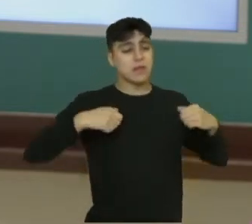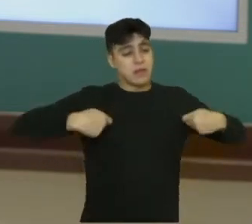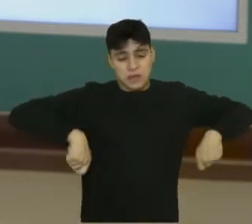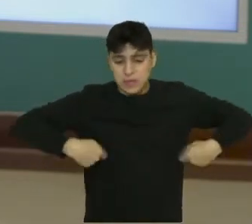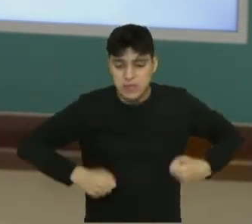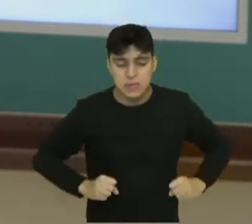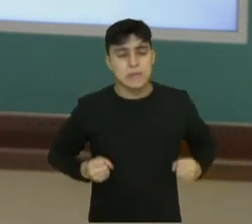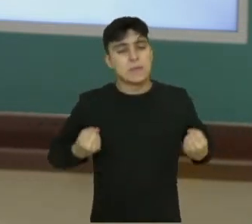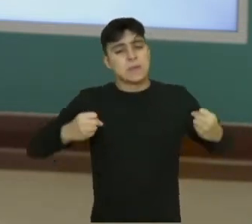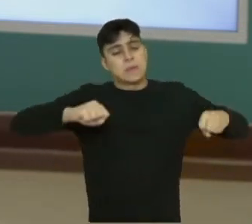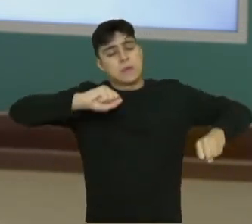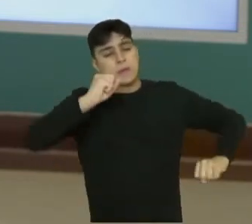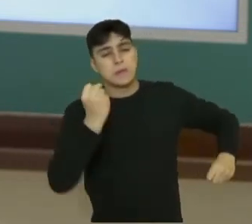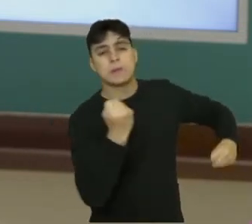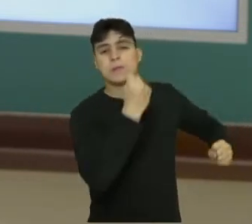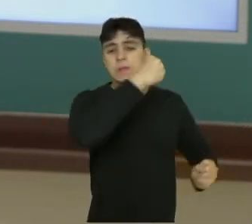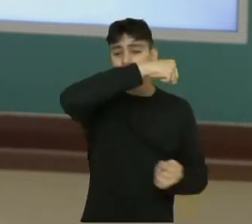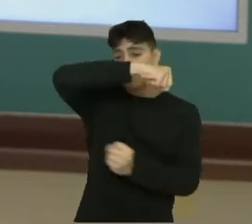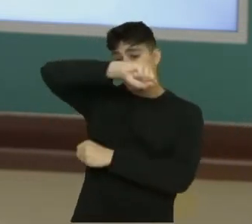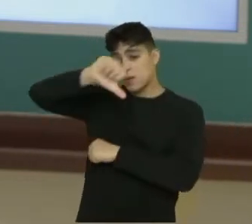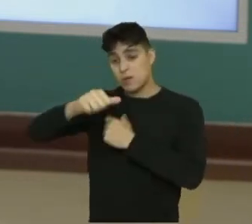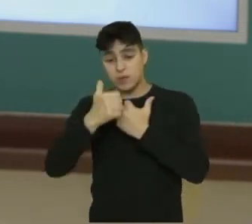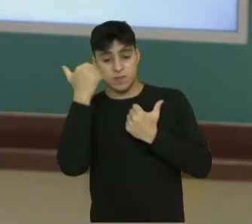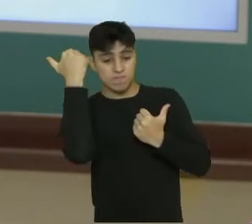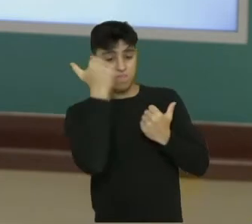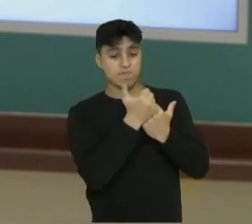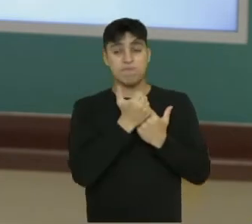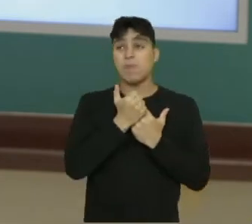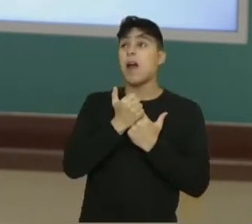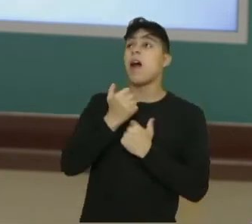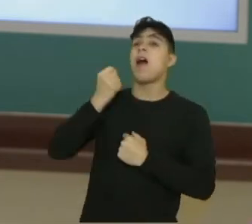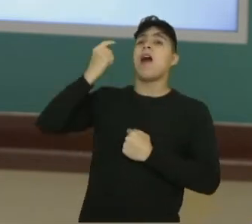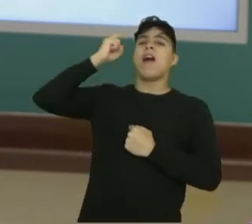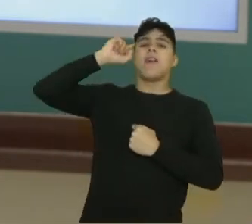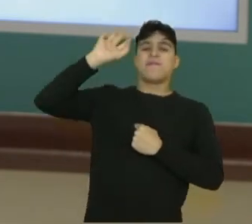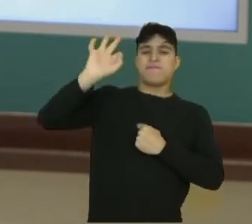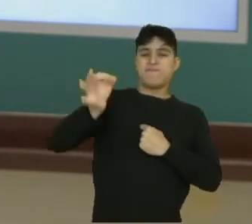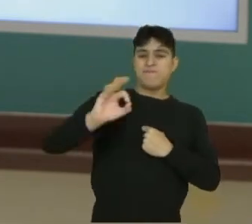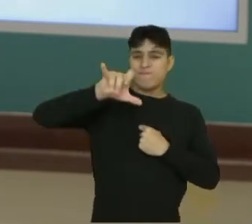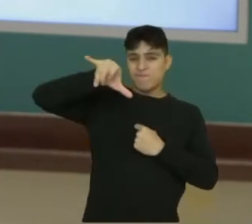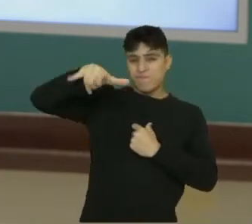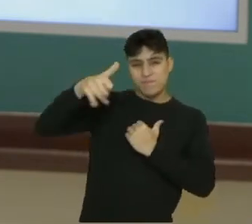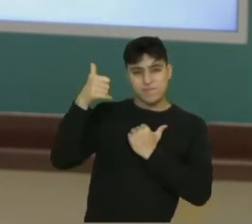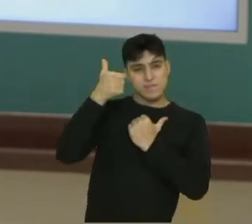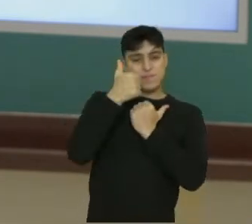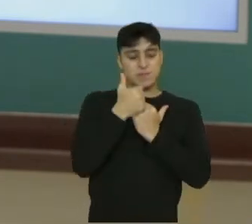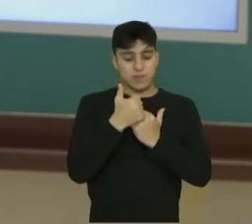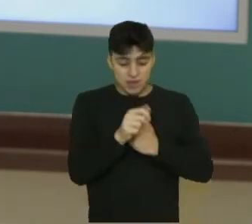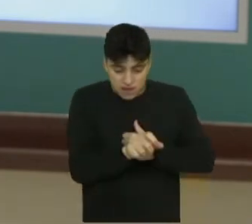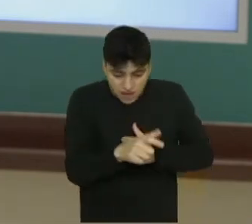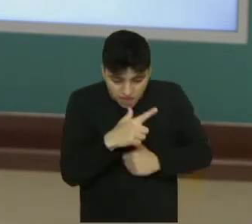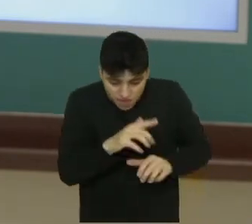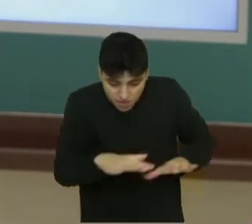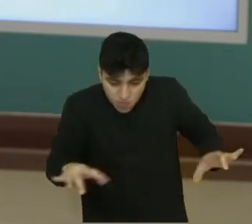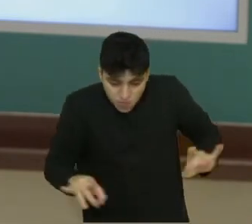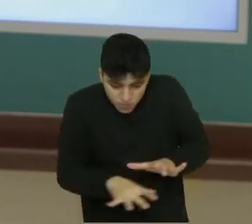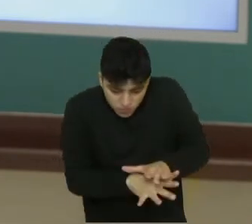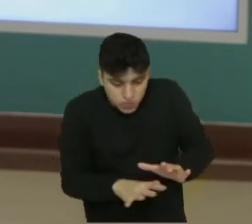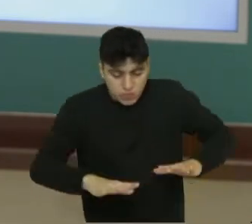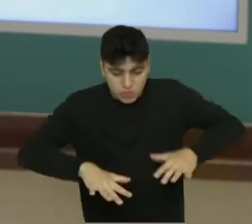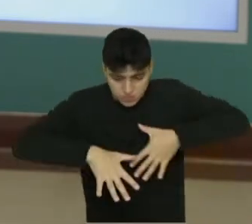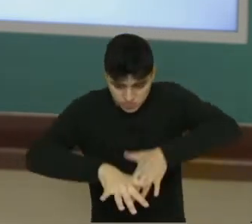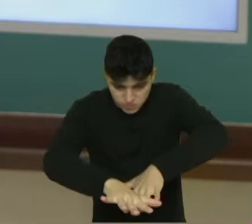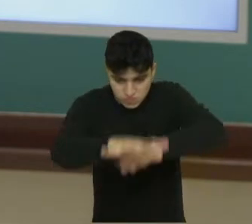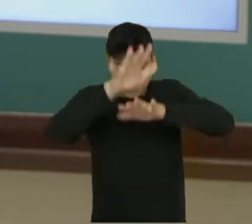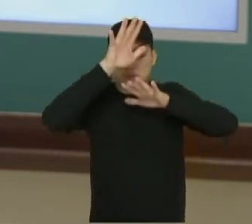fora, né, remando. Então, vamos deixar alguém fazer isso por nós, no caso, aproveitar a correnteza e também, muitas vezes, quando